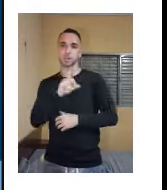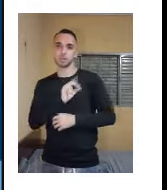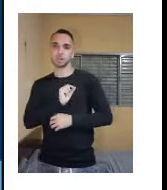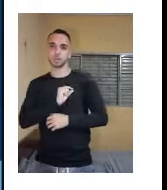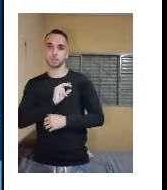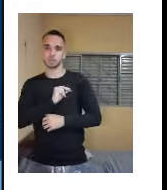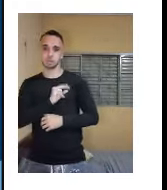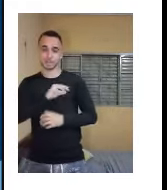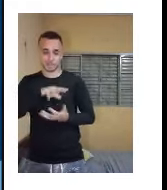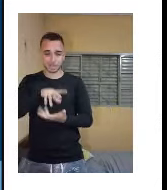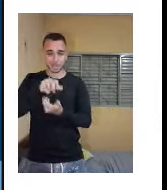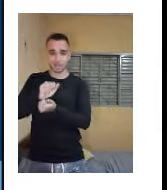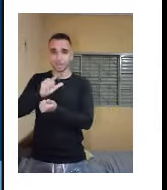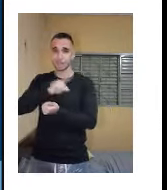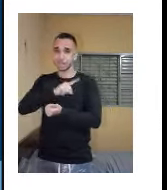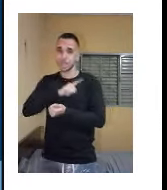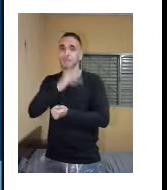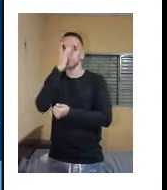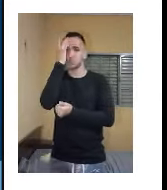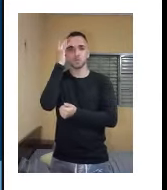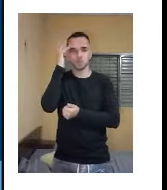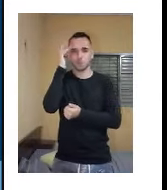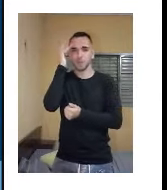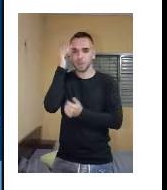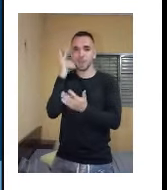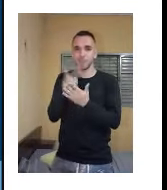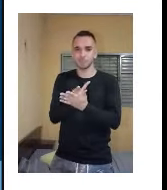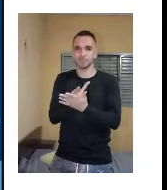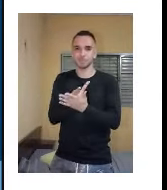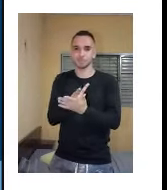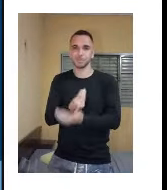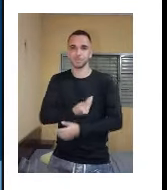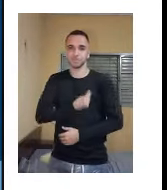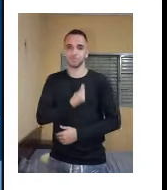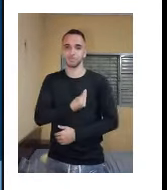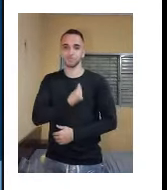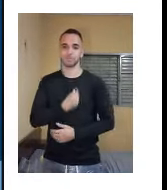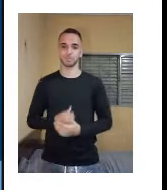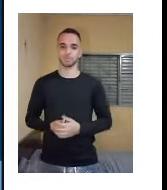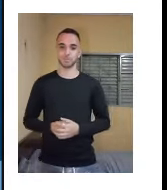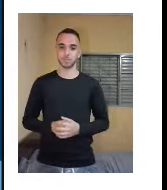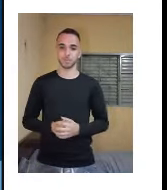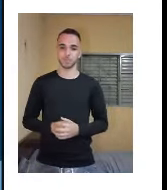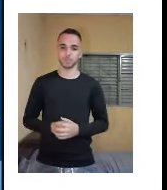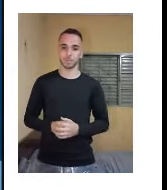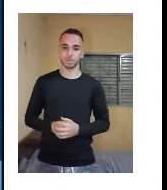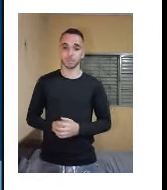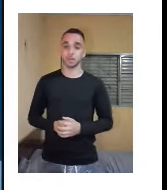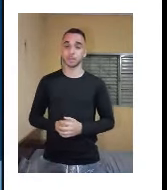ser humano, como cidadão, né? Bastante através dos extremos que a gente chama extremos climáticos,